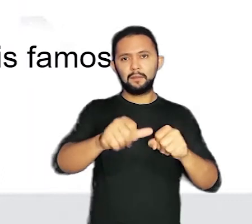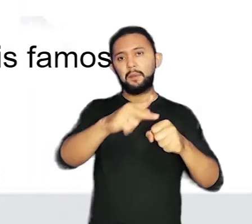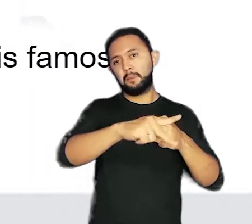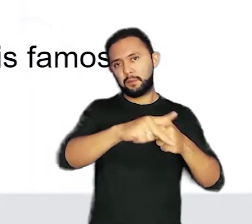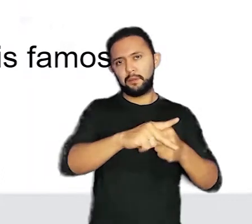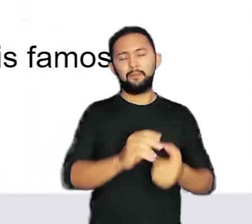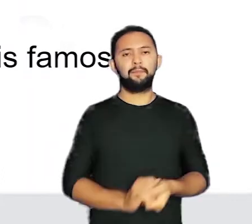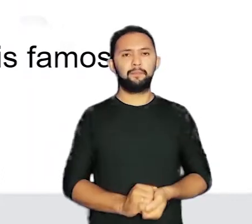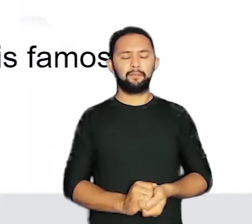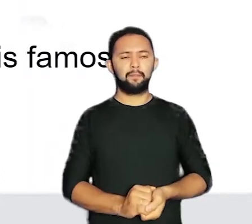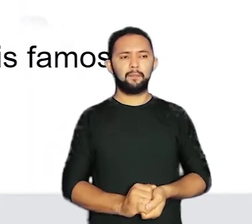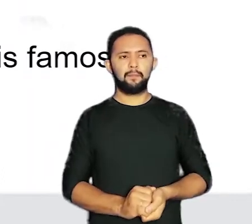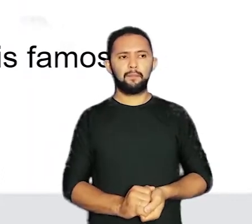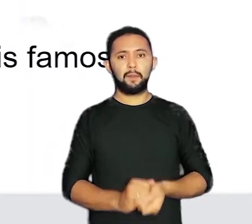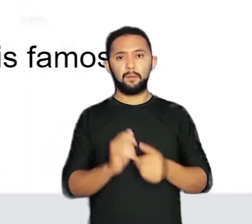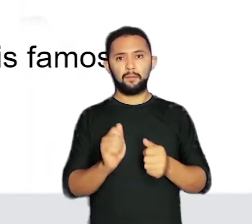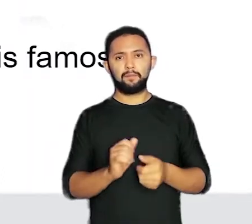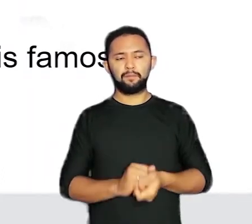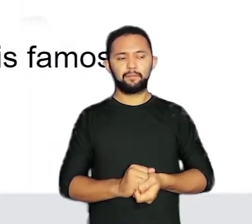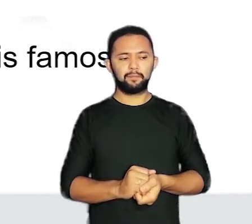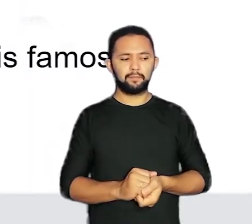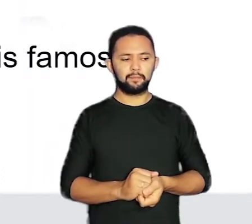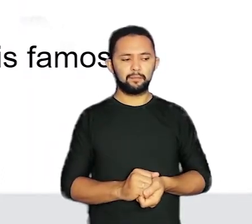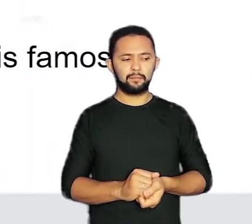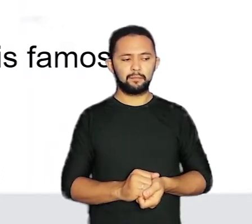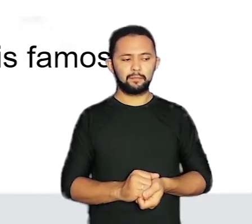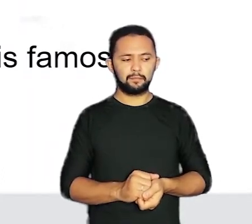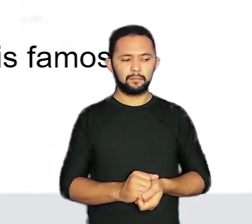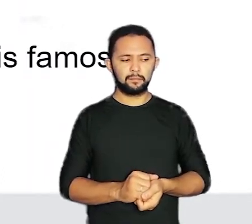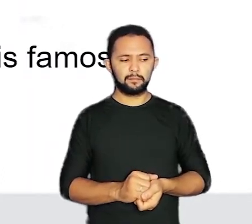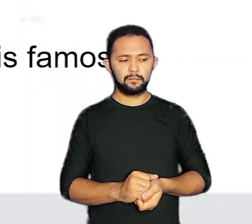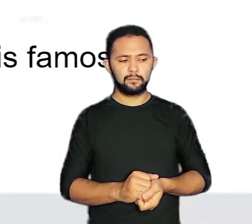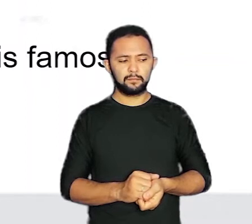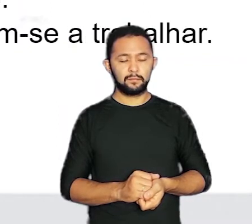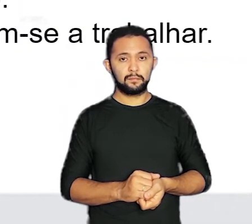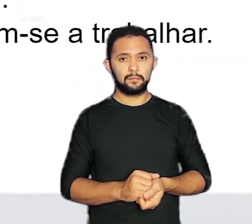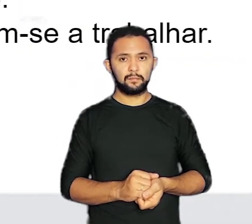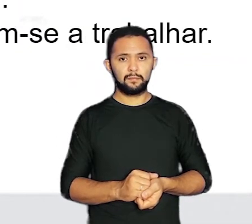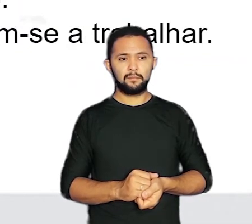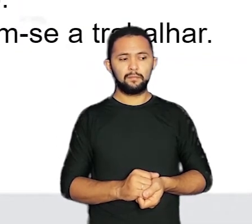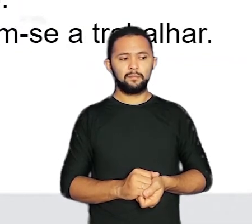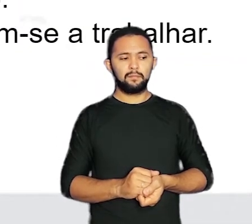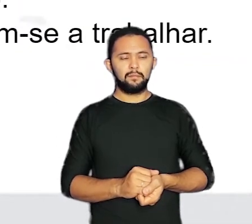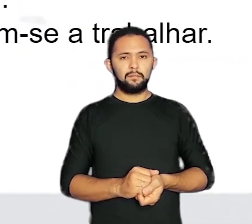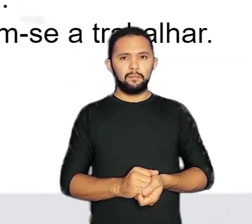transformado, de ser mudado por algum dos pronomes do caso reto, tá bom? Então aí o sujeito, Glauber Rocha. Então